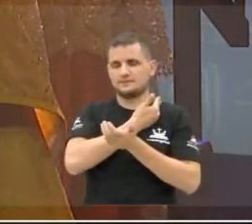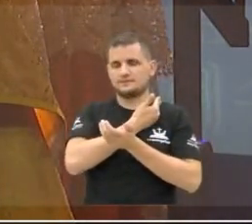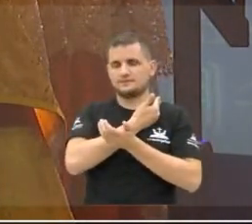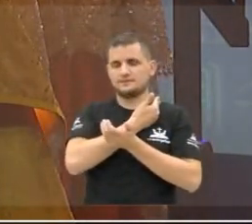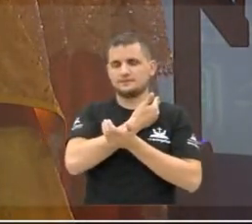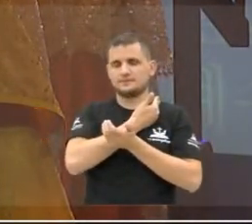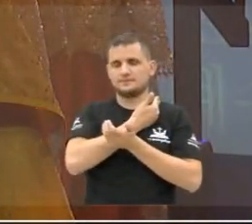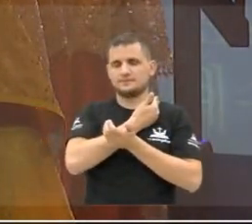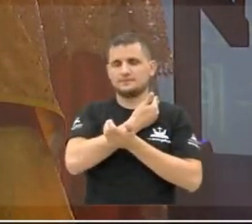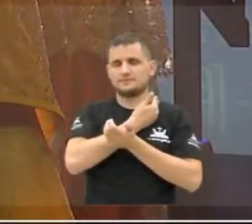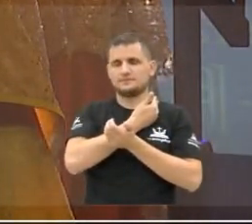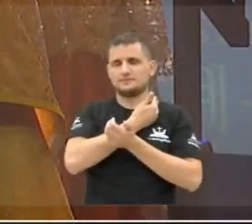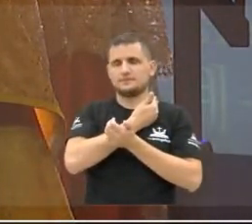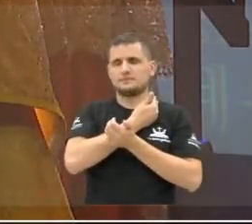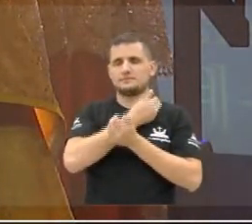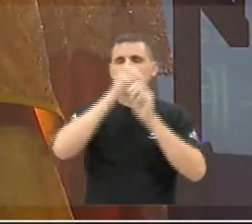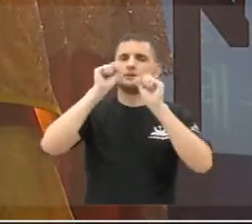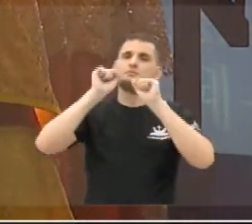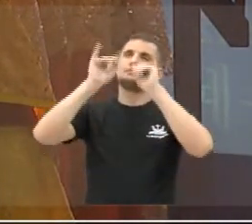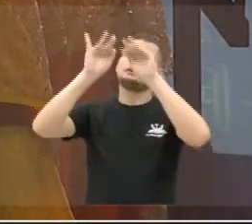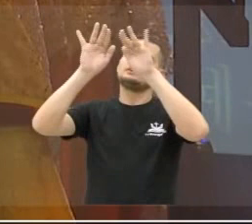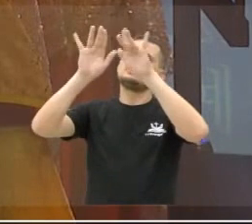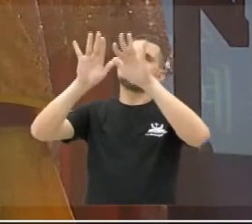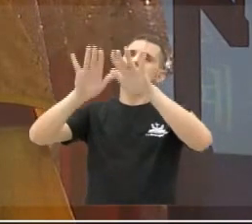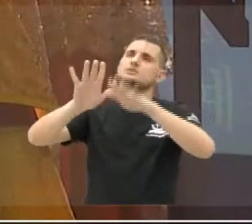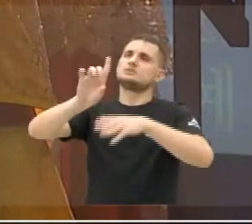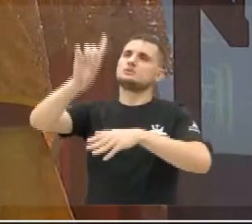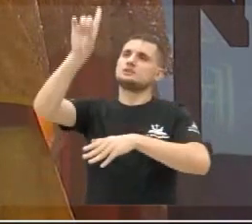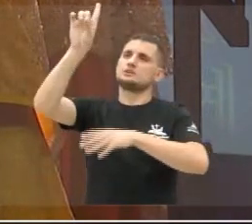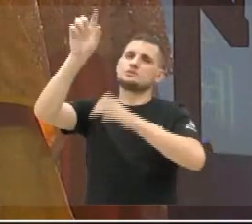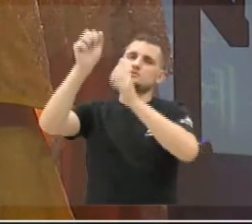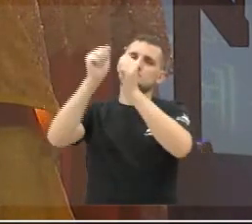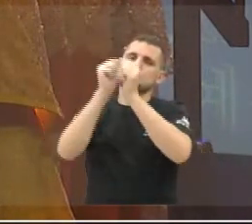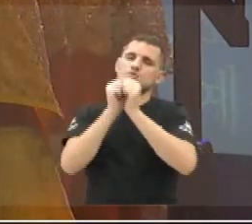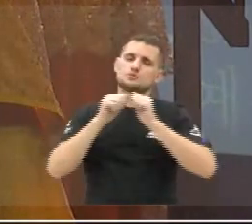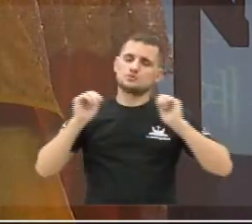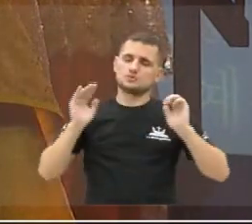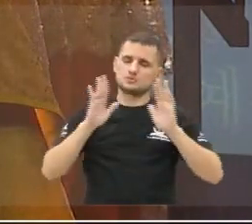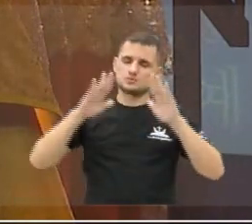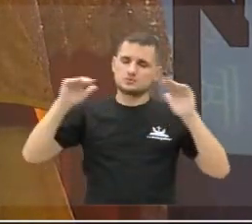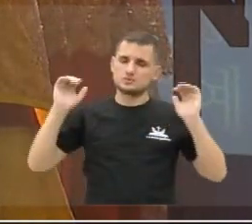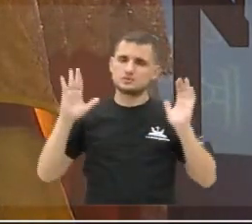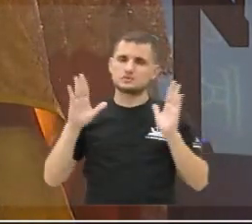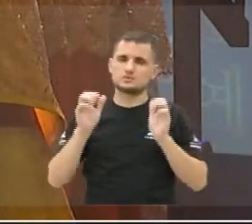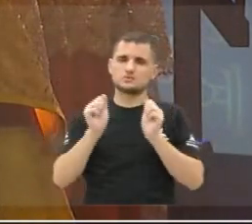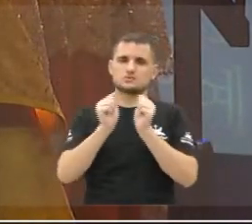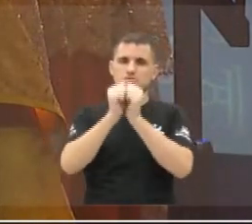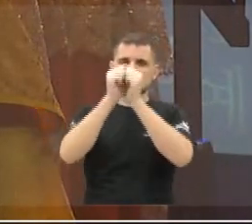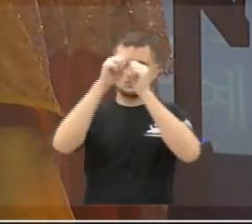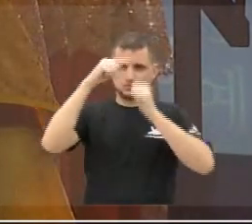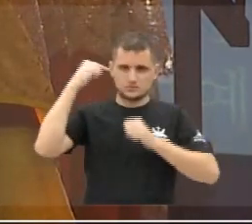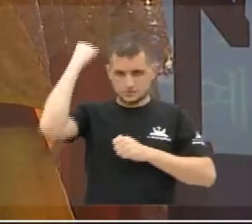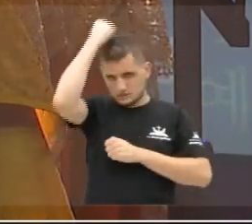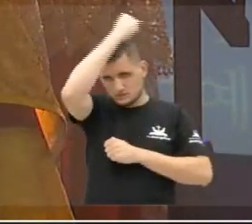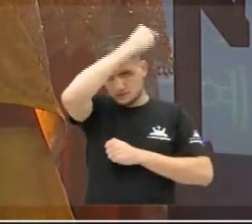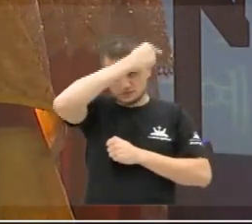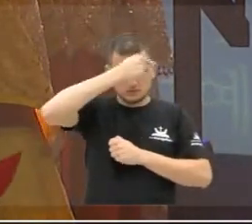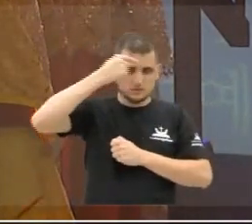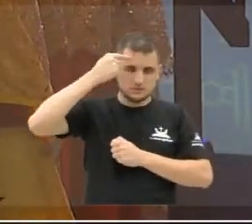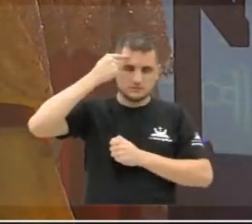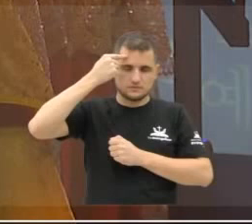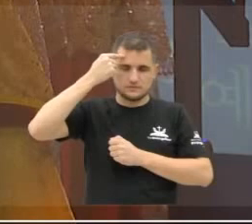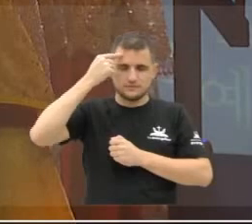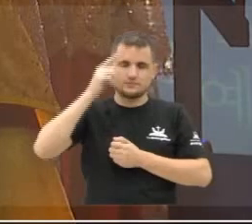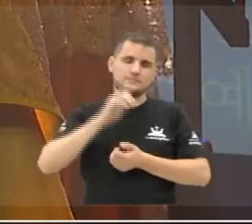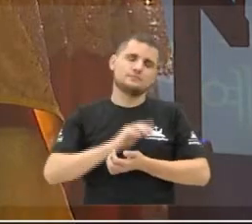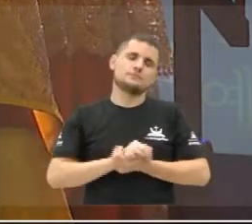seu castíssimo esposo. Bendito seja Deus nos seus anjos e nos seus santos. Bendito seja Deus nos seus